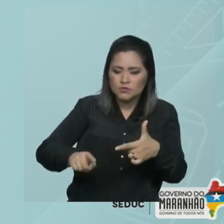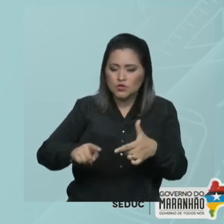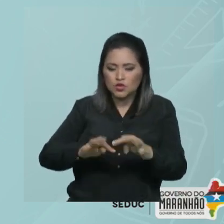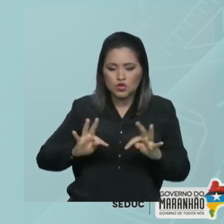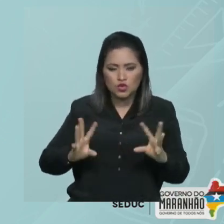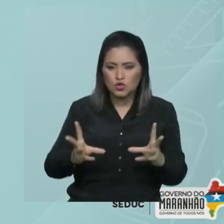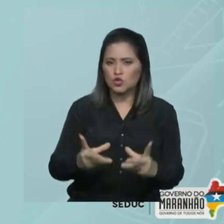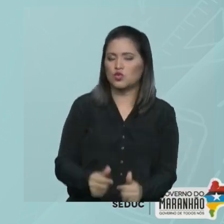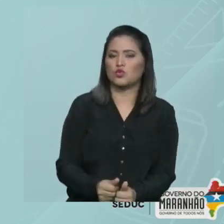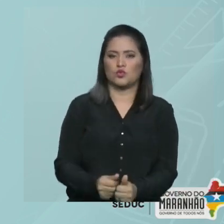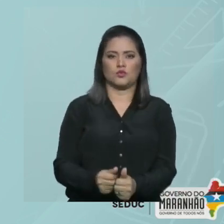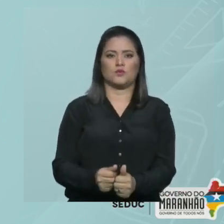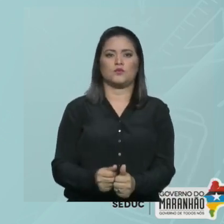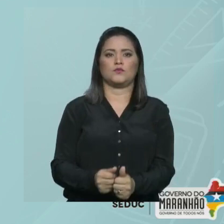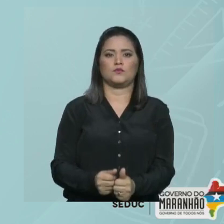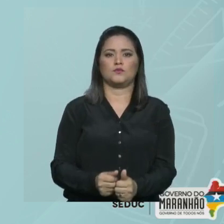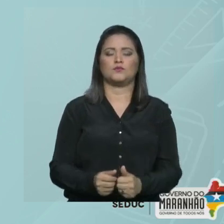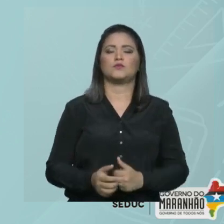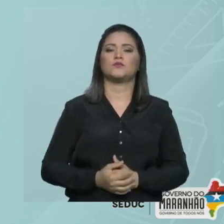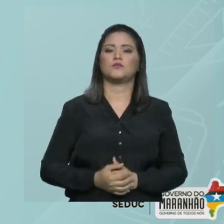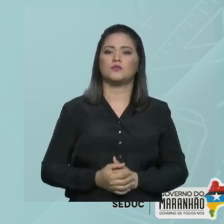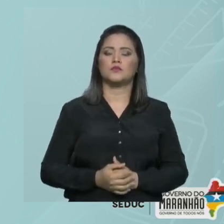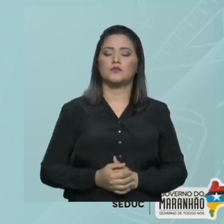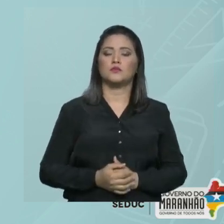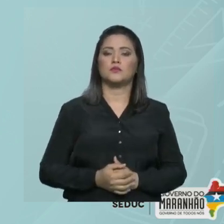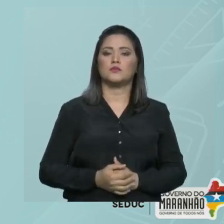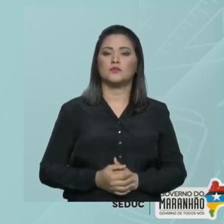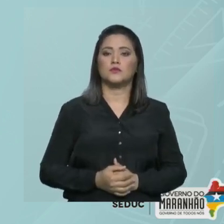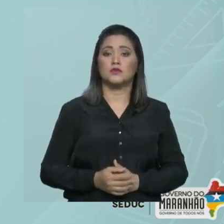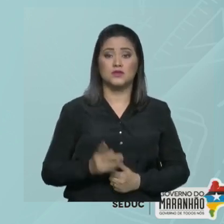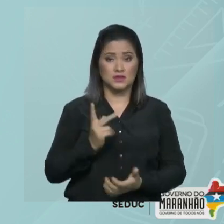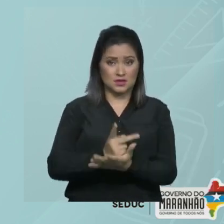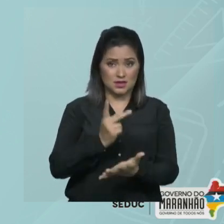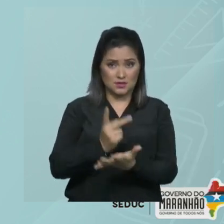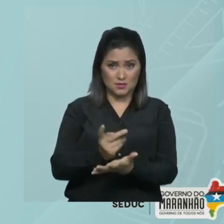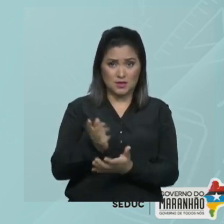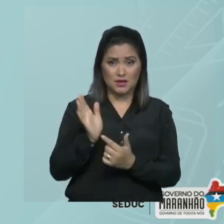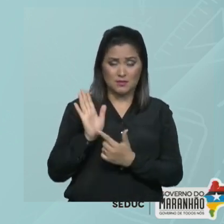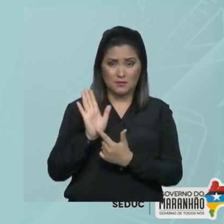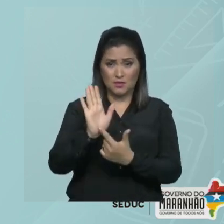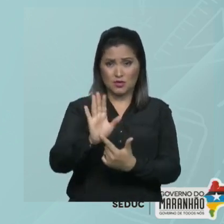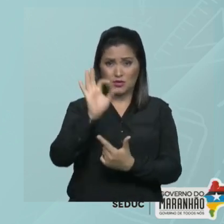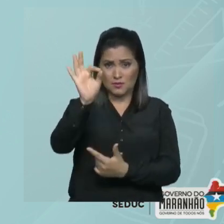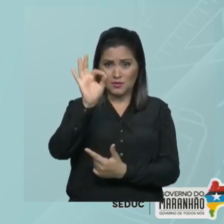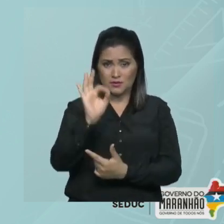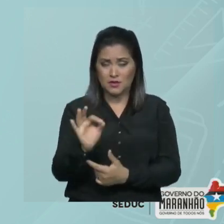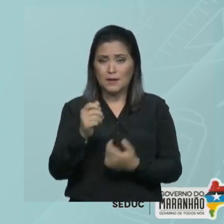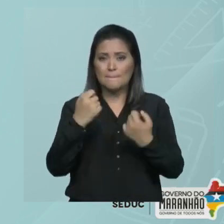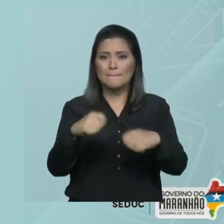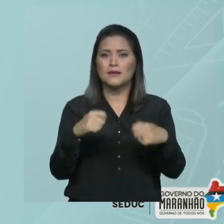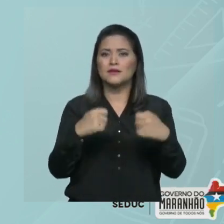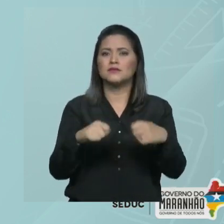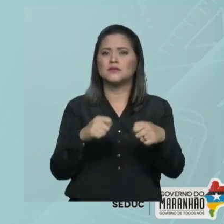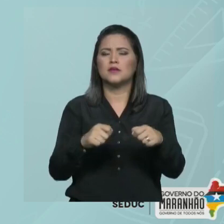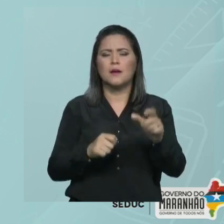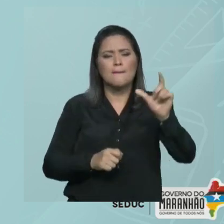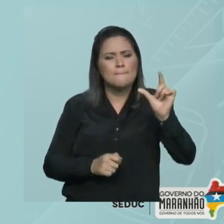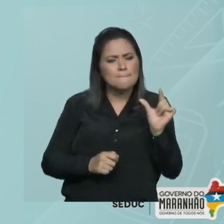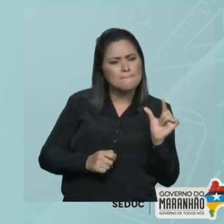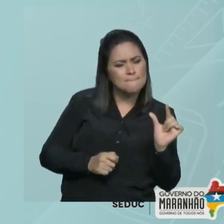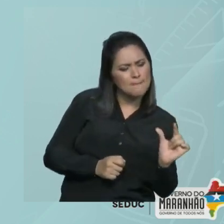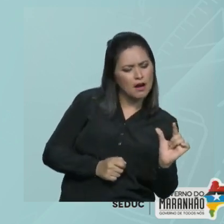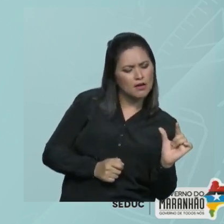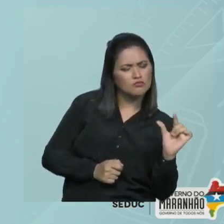eu divido a parte pelo todo. Então, vamos lá. Quem é a parte? 16, que são sexo